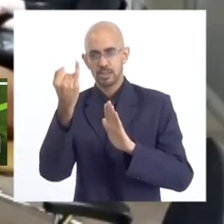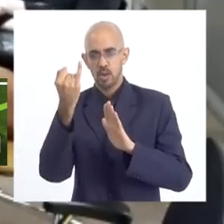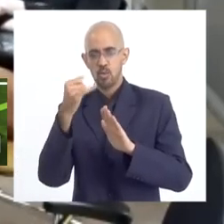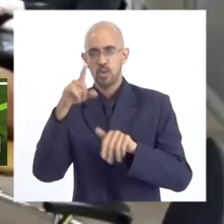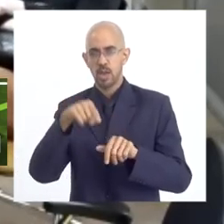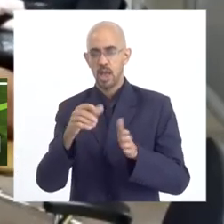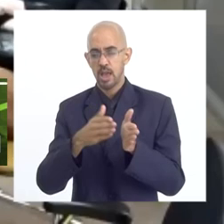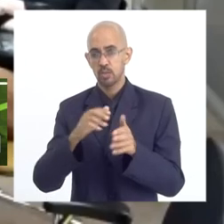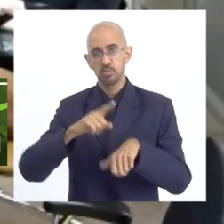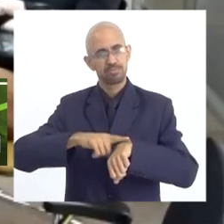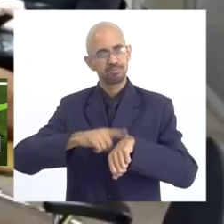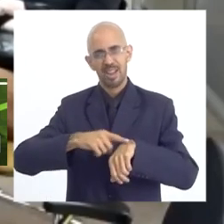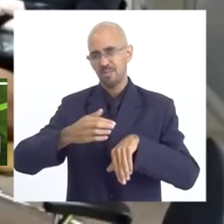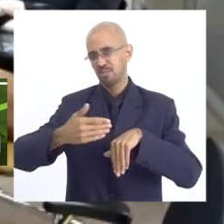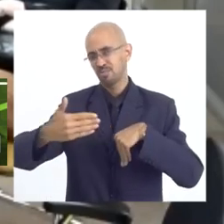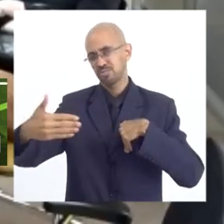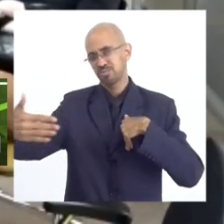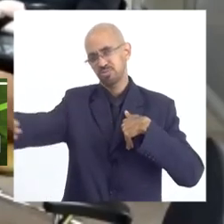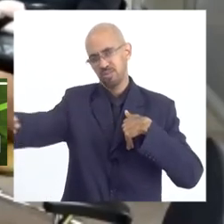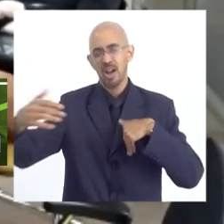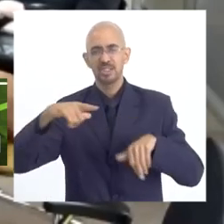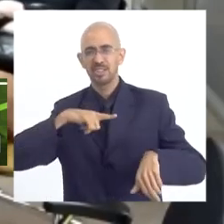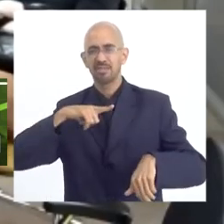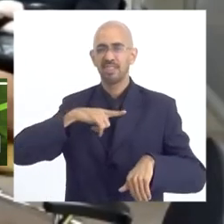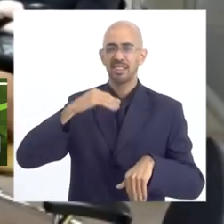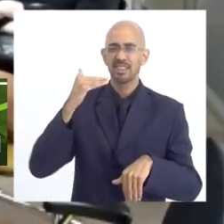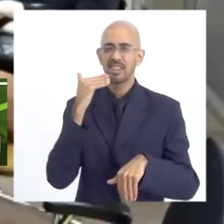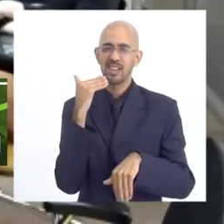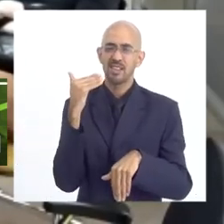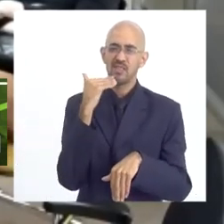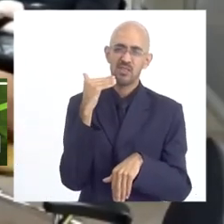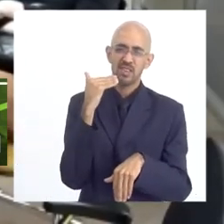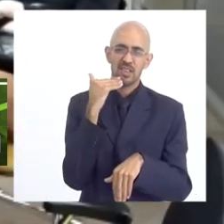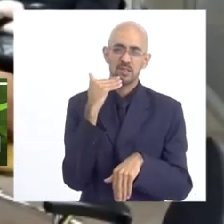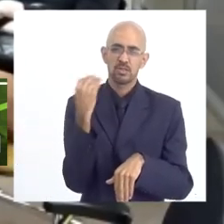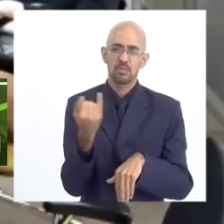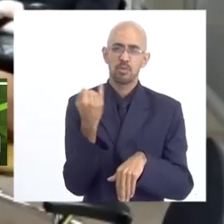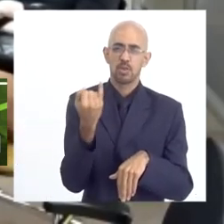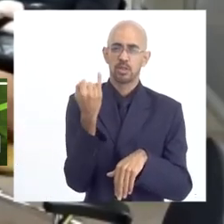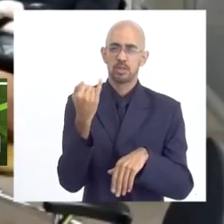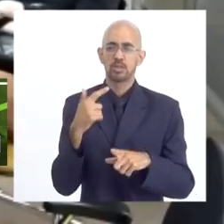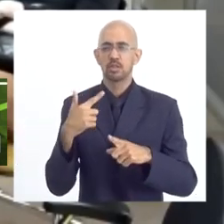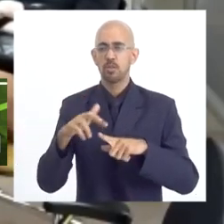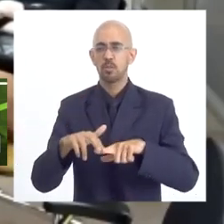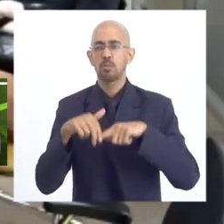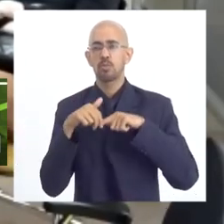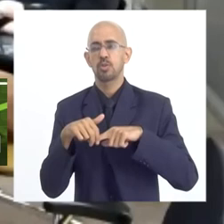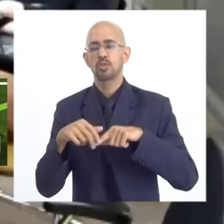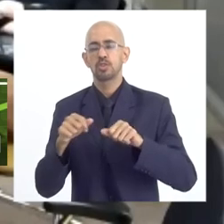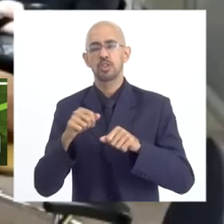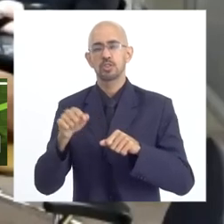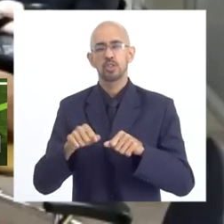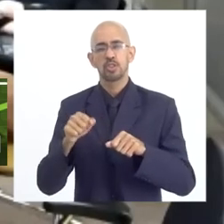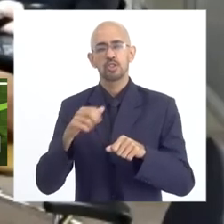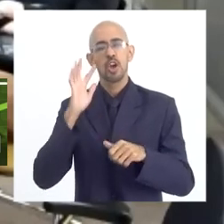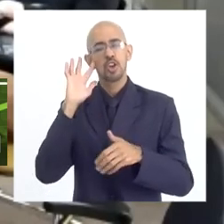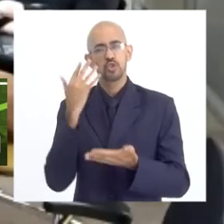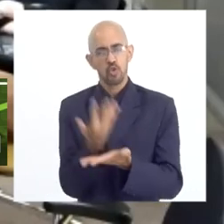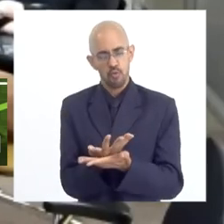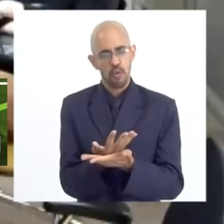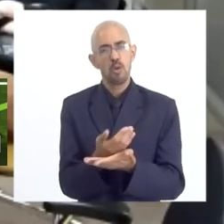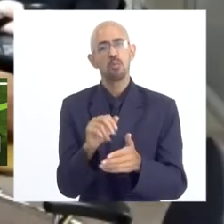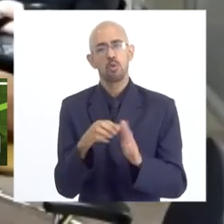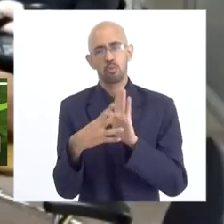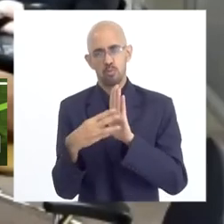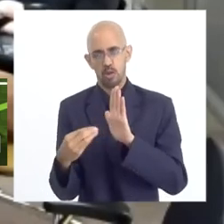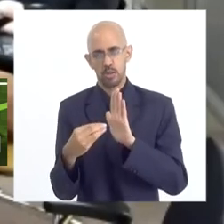acaba tendo distorções significativas e a gente acabou adotando, inclusive, para o regime esse modelo, só para você ter ideia. Então, no